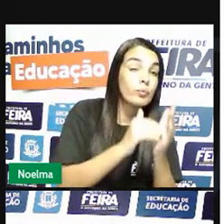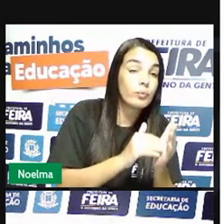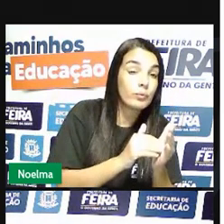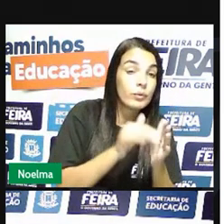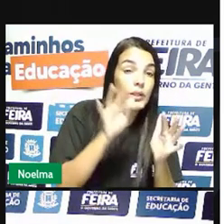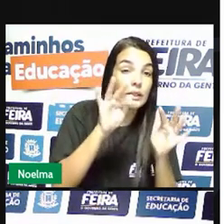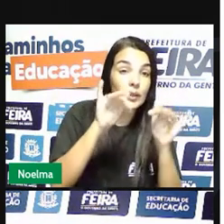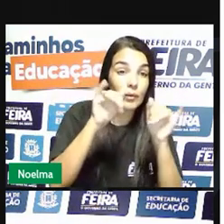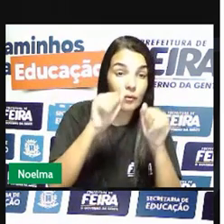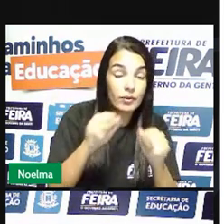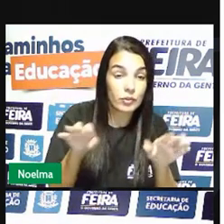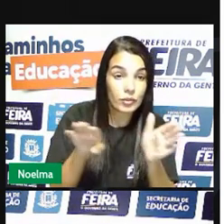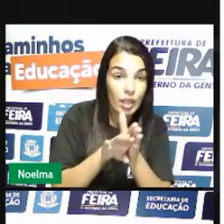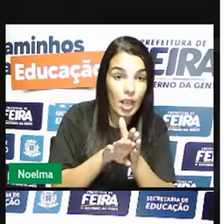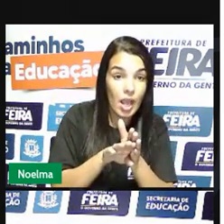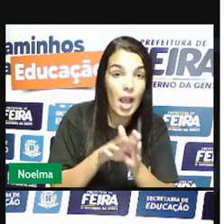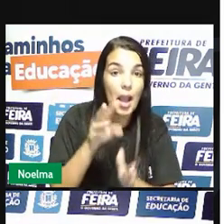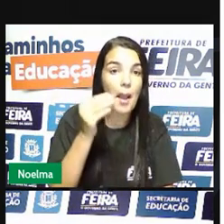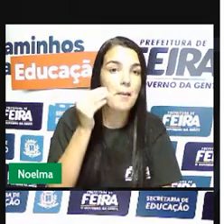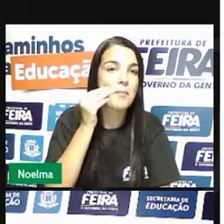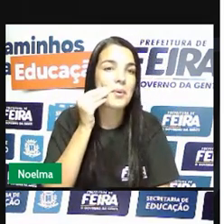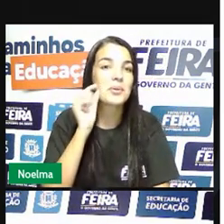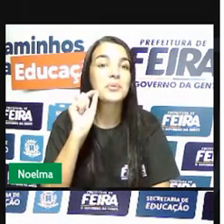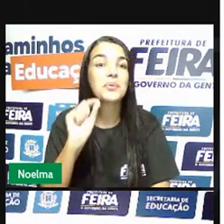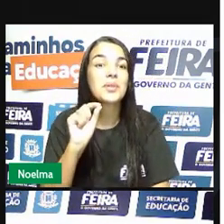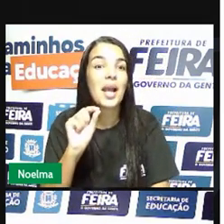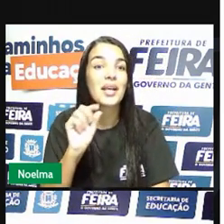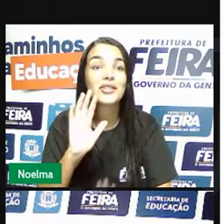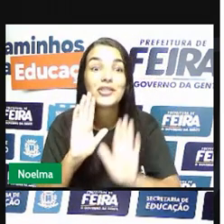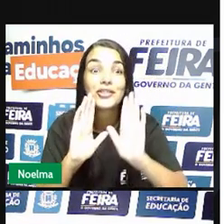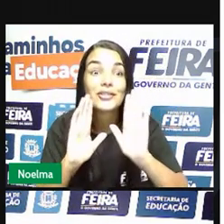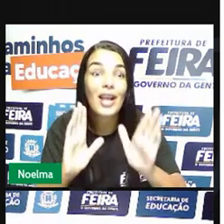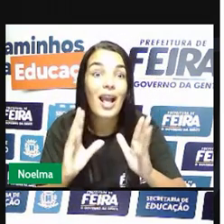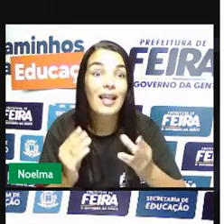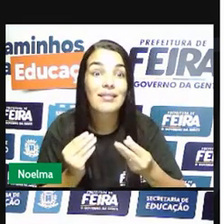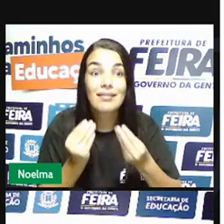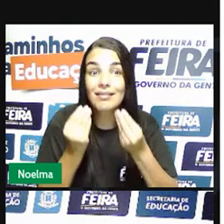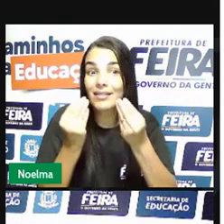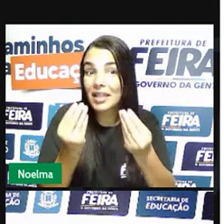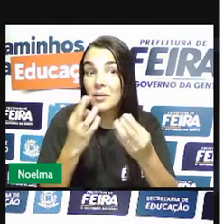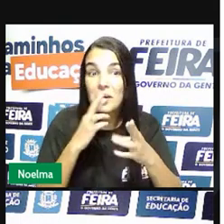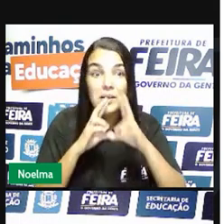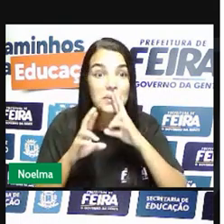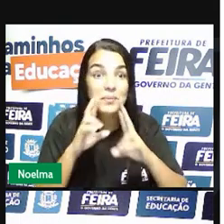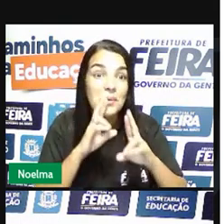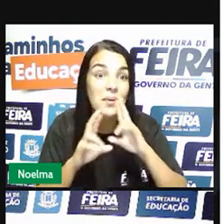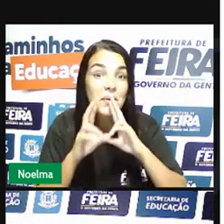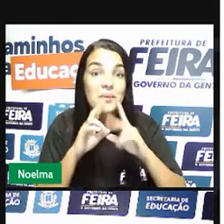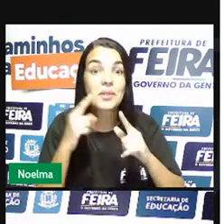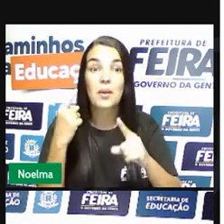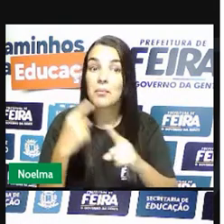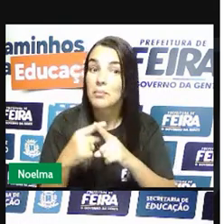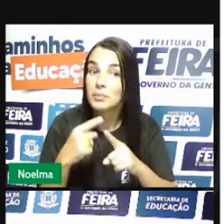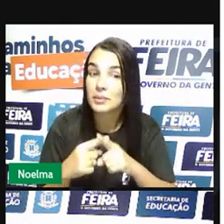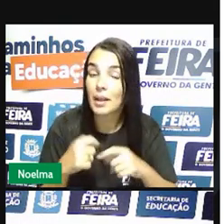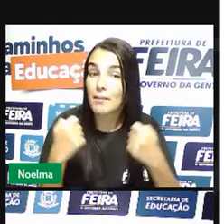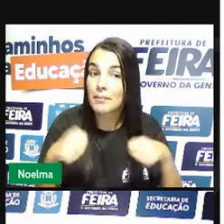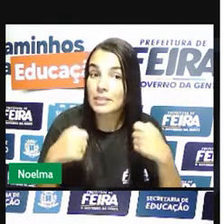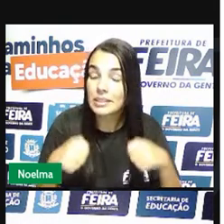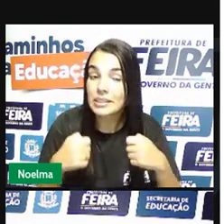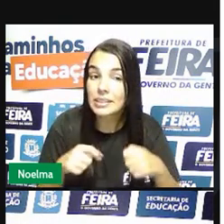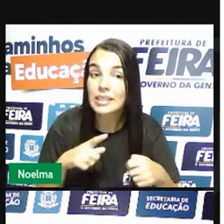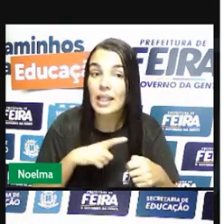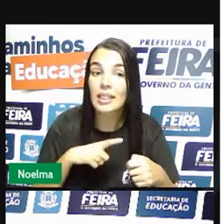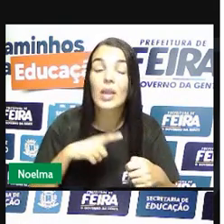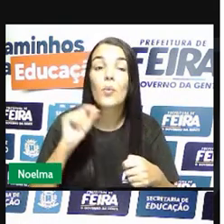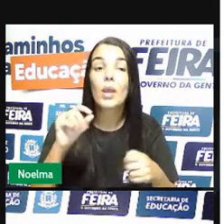a conclusão, aqui a gente apresenta a solução. Olha só que legal. Portanto, medidas são